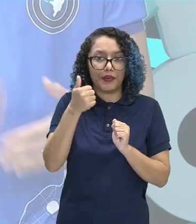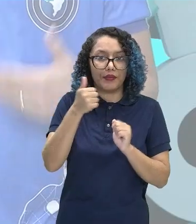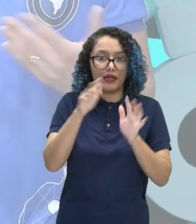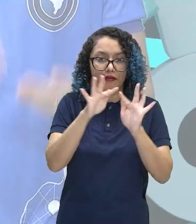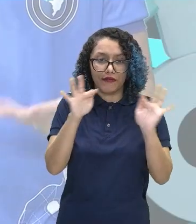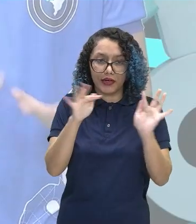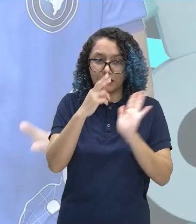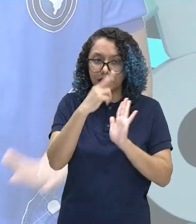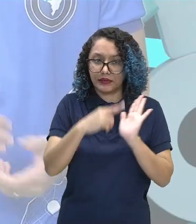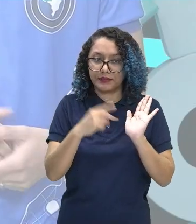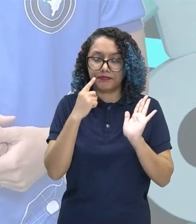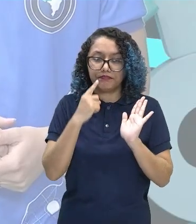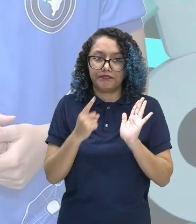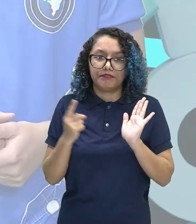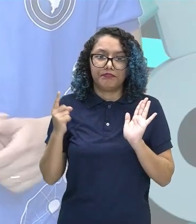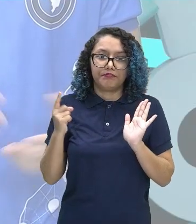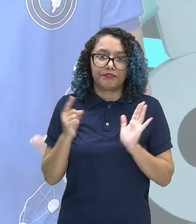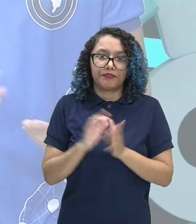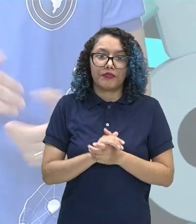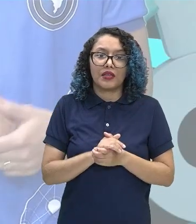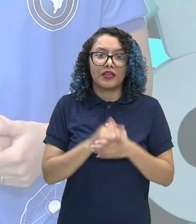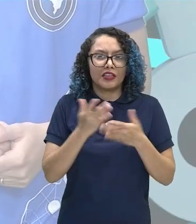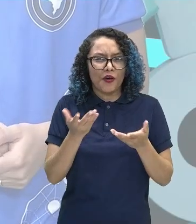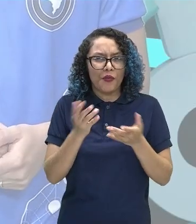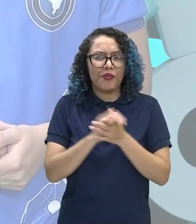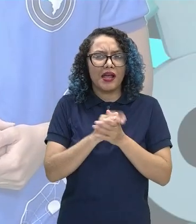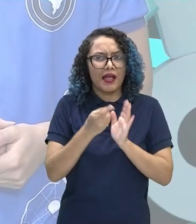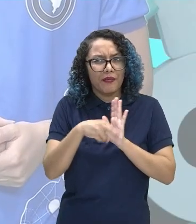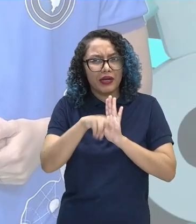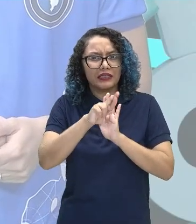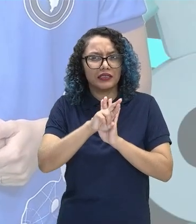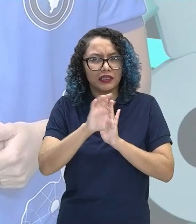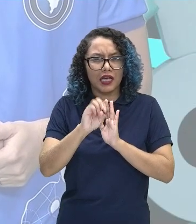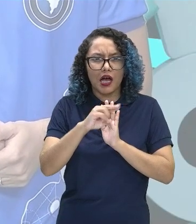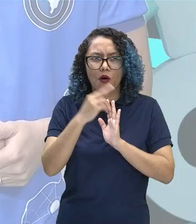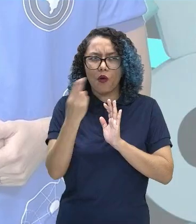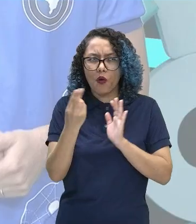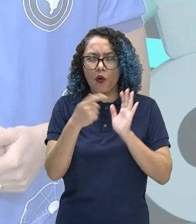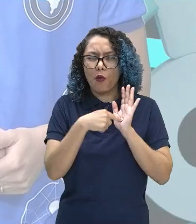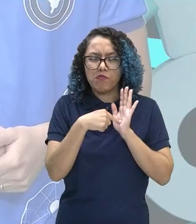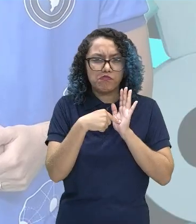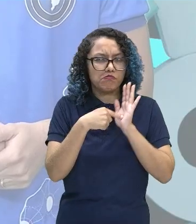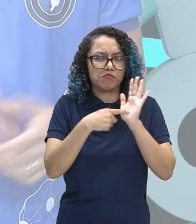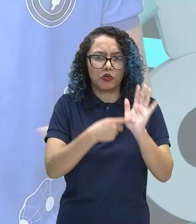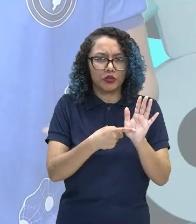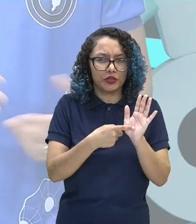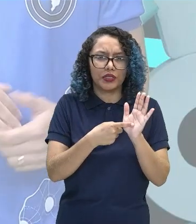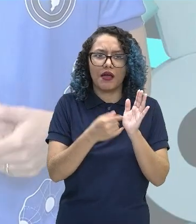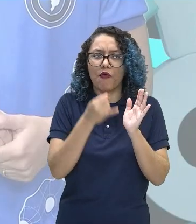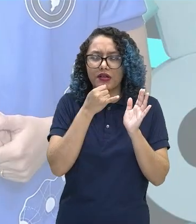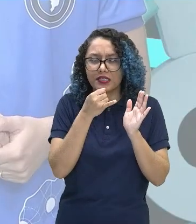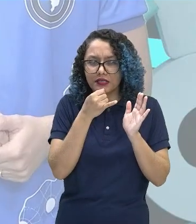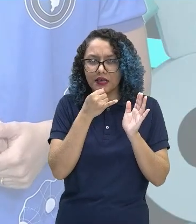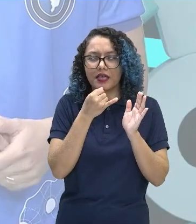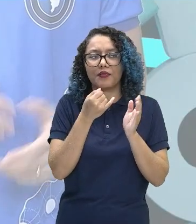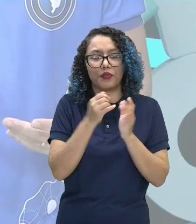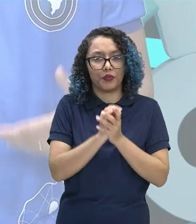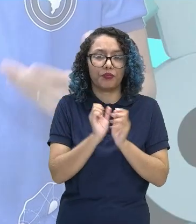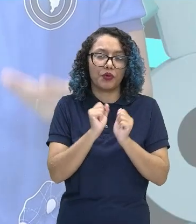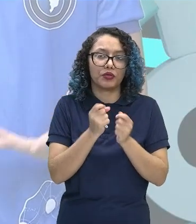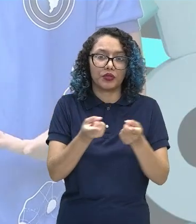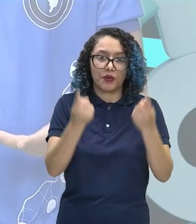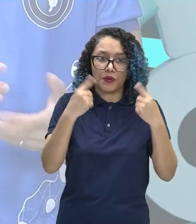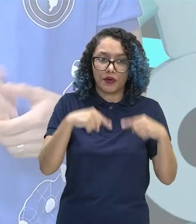saying, então para ilustrar o que eu estou dizendo, então to illustrate é uma expressão que vai te ajudar. Ou tem a clássica